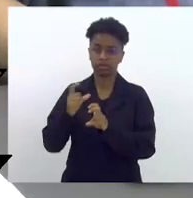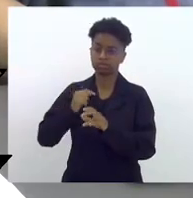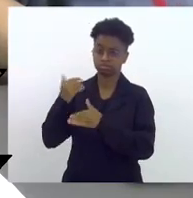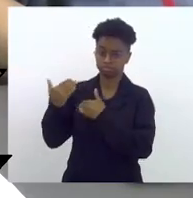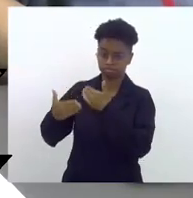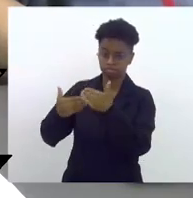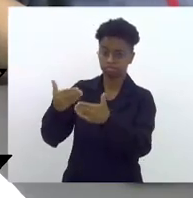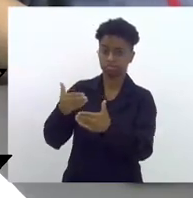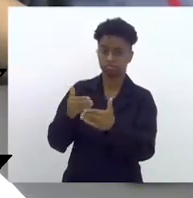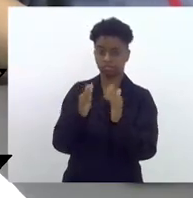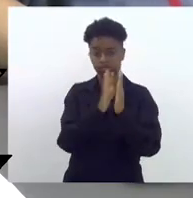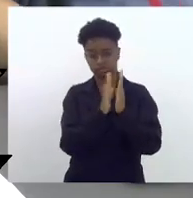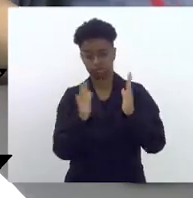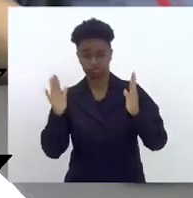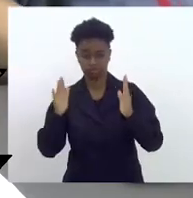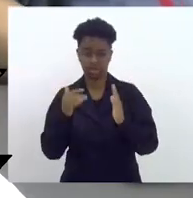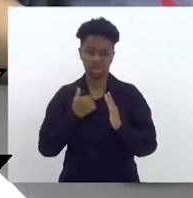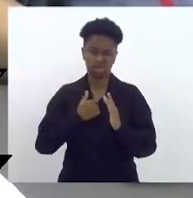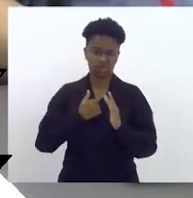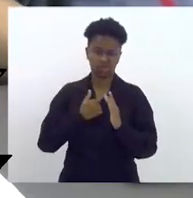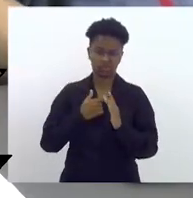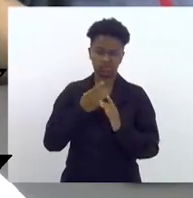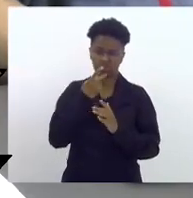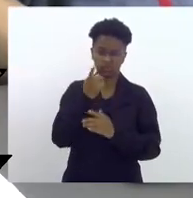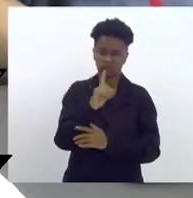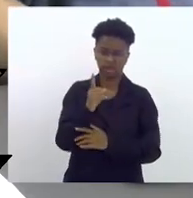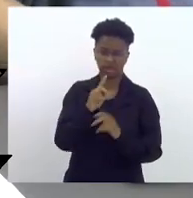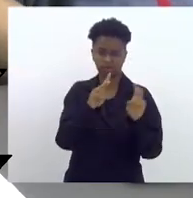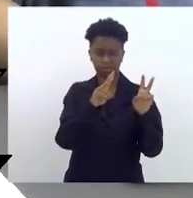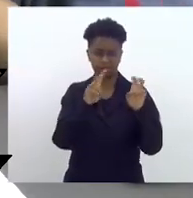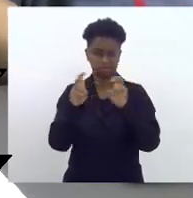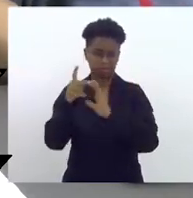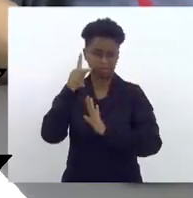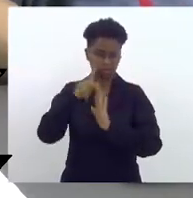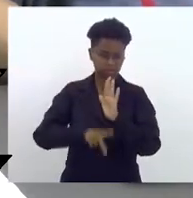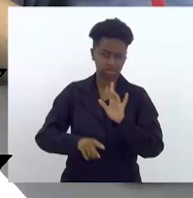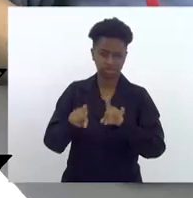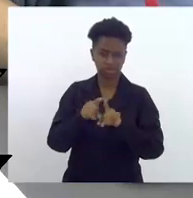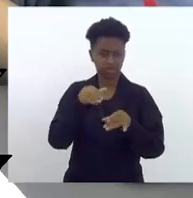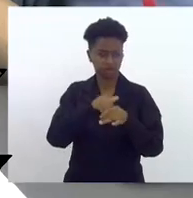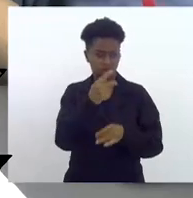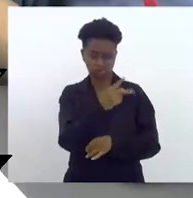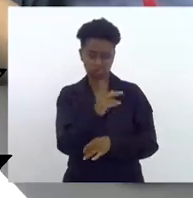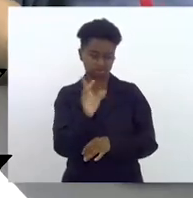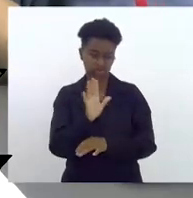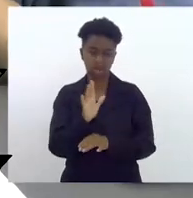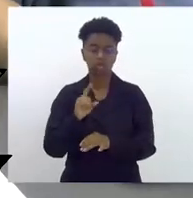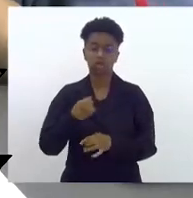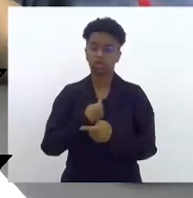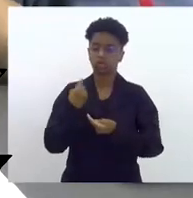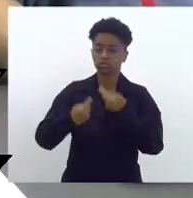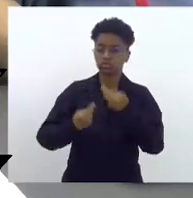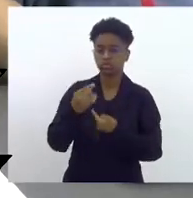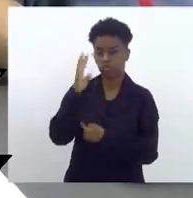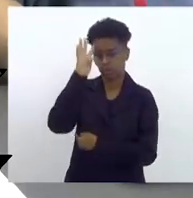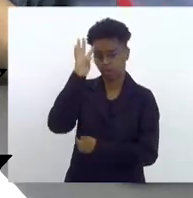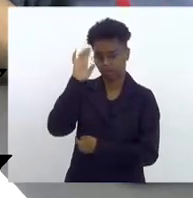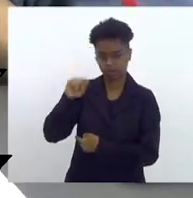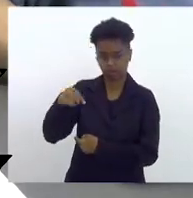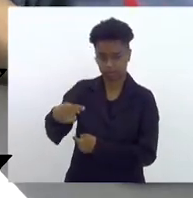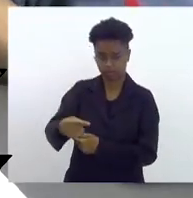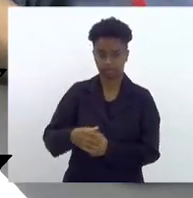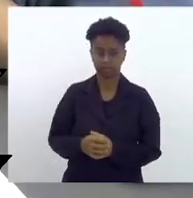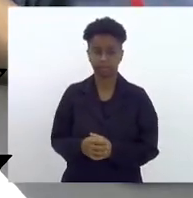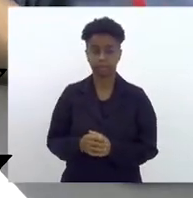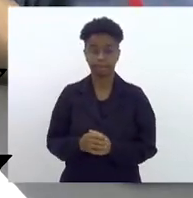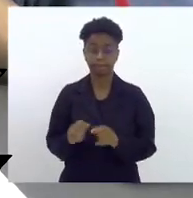delas lá para cá então não vou adentrar no mérito do projeto nem no voto Deputado dos bancos tudo a gente vai discutindo na quarta-feira que vem mas eu queria